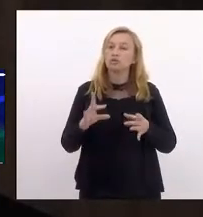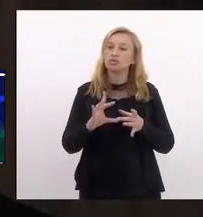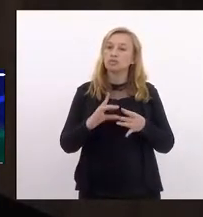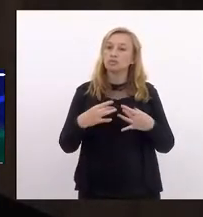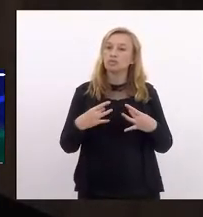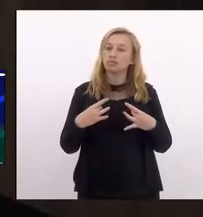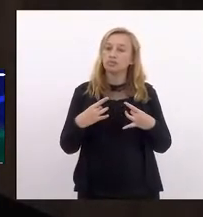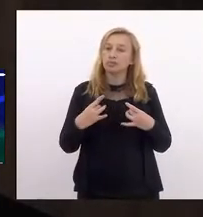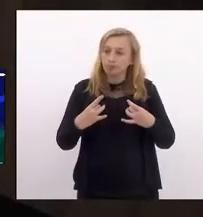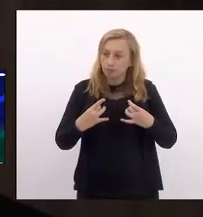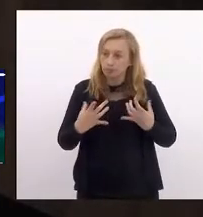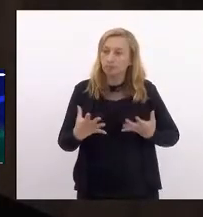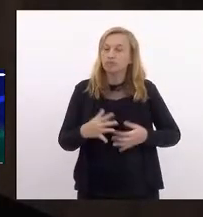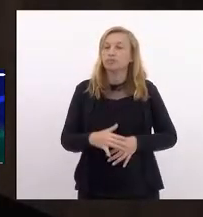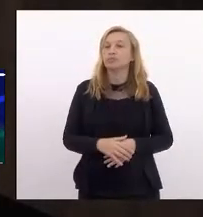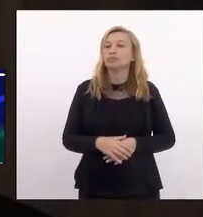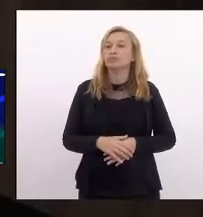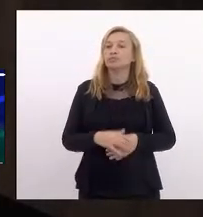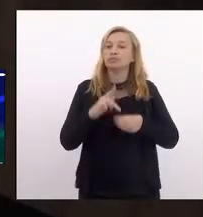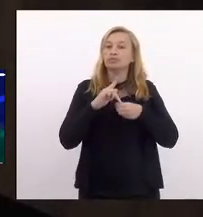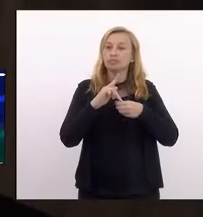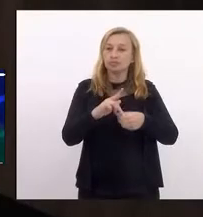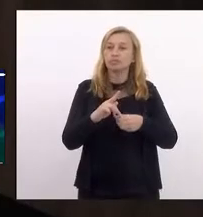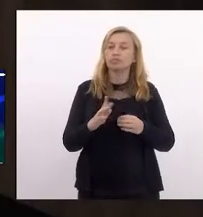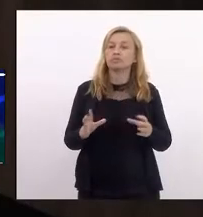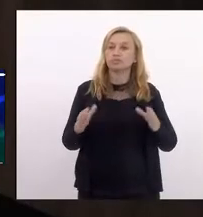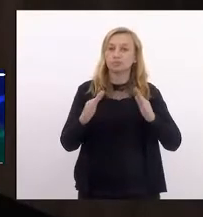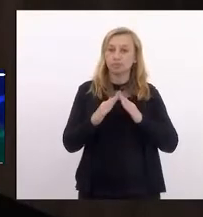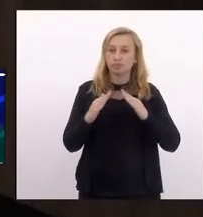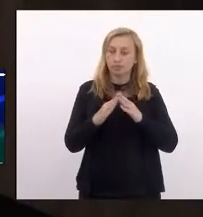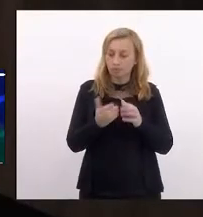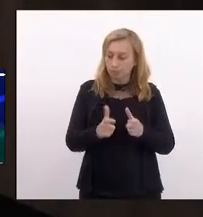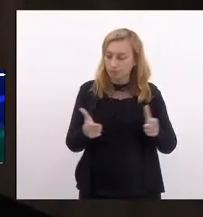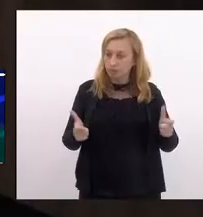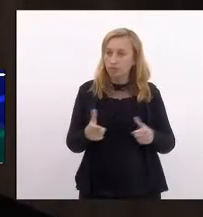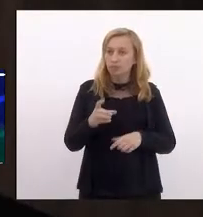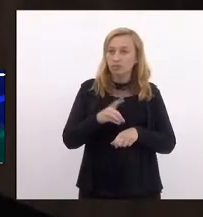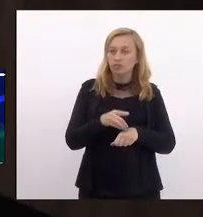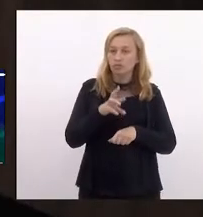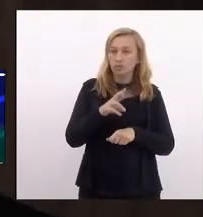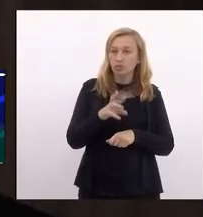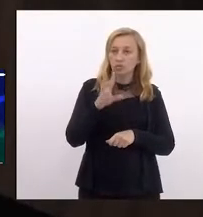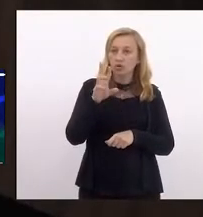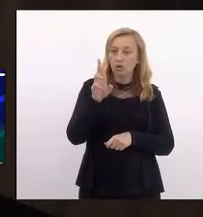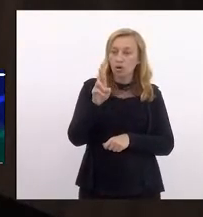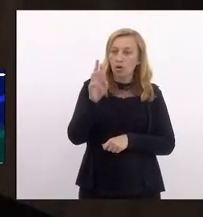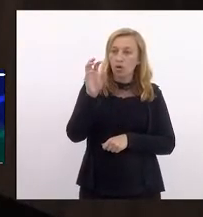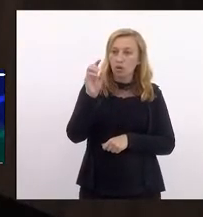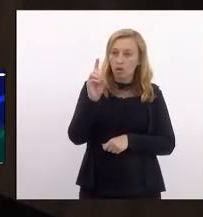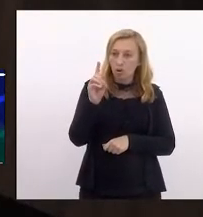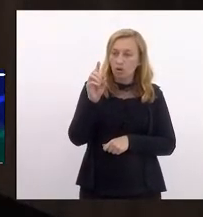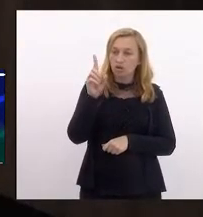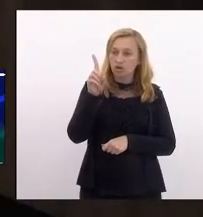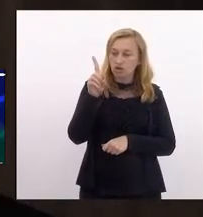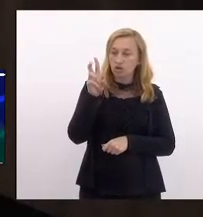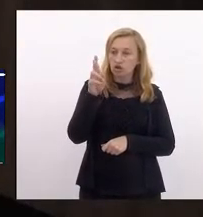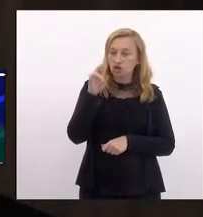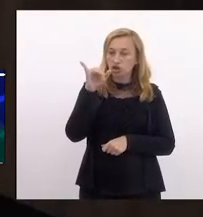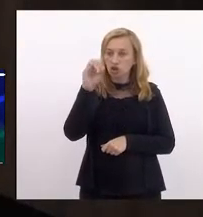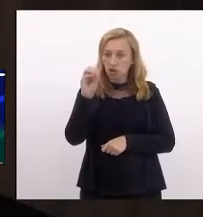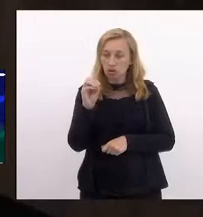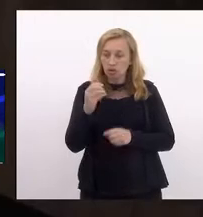disposição um grande procurador dessa casa o Dr Rodrigo Lopes e